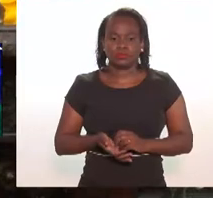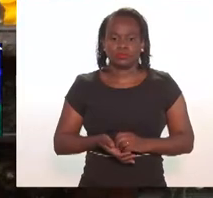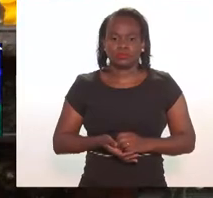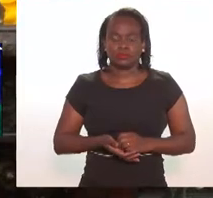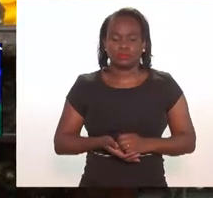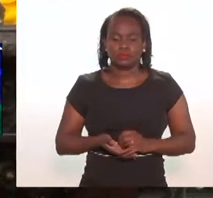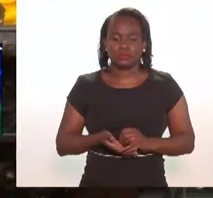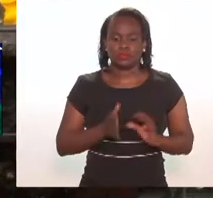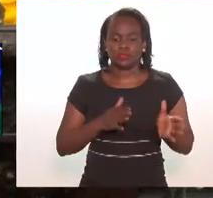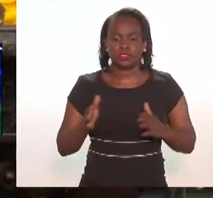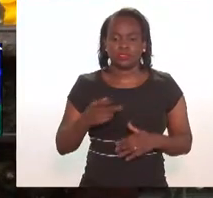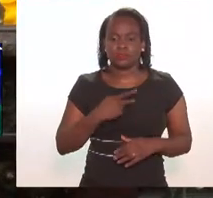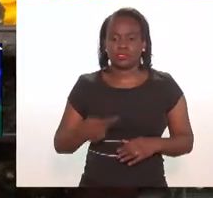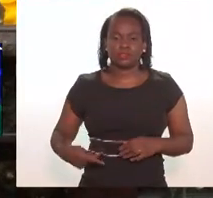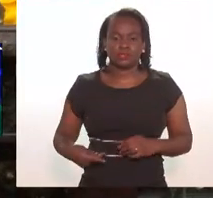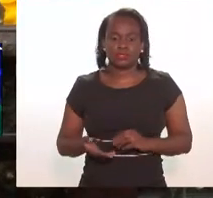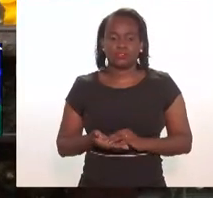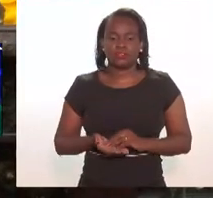Questão de ordem, presidente.